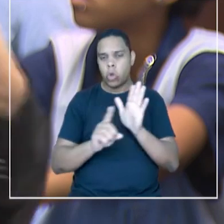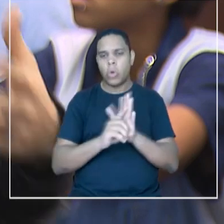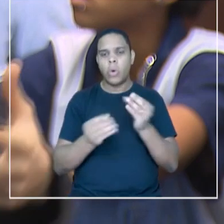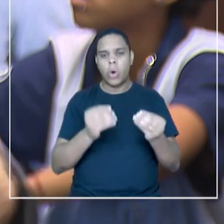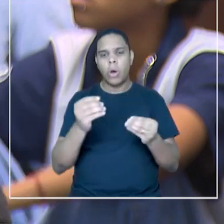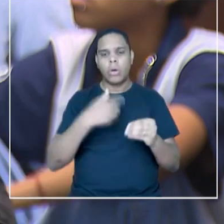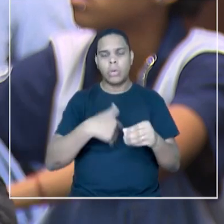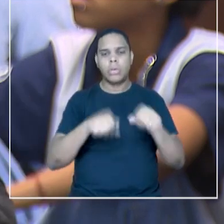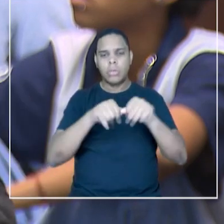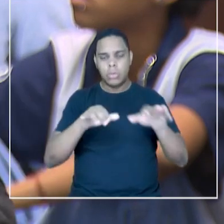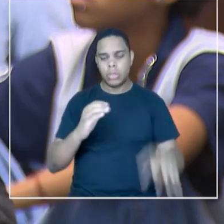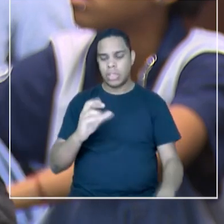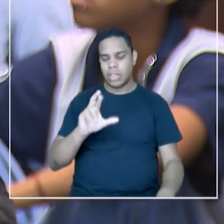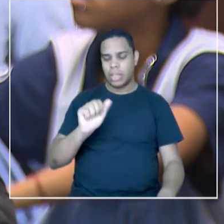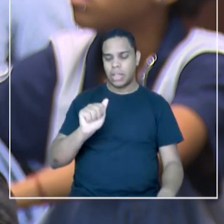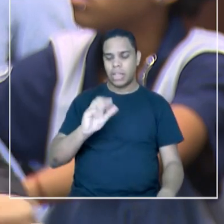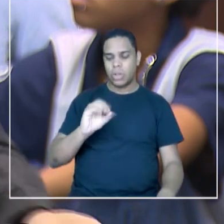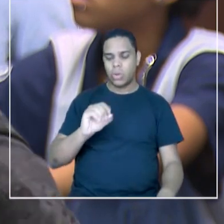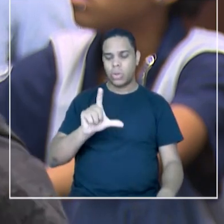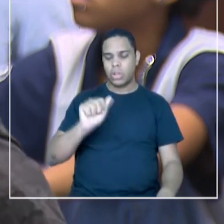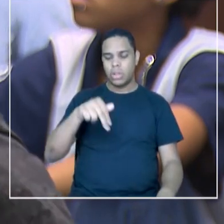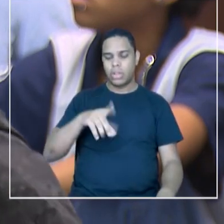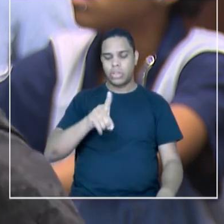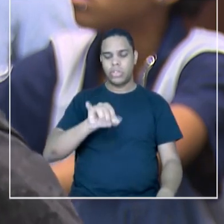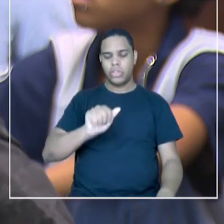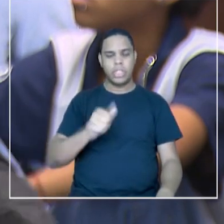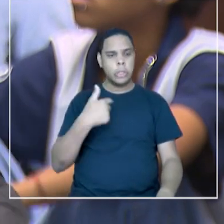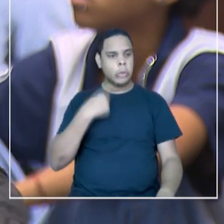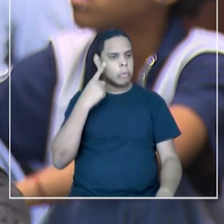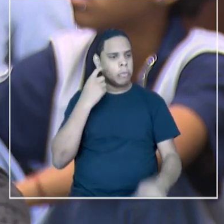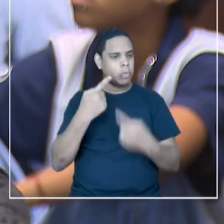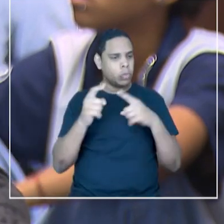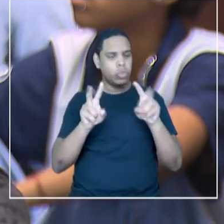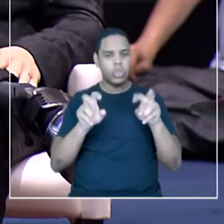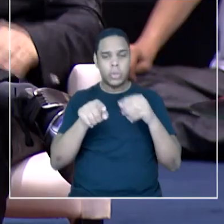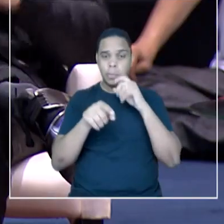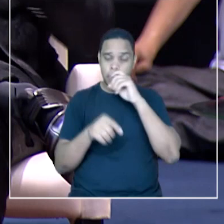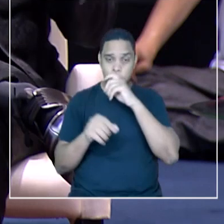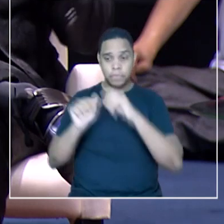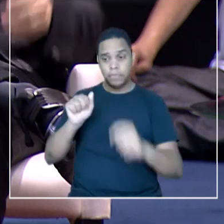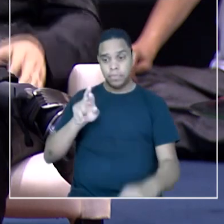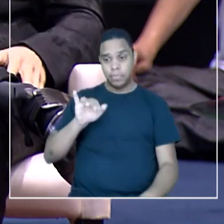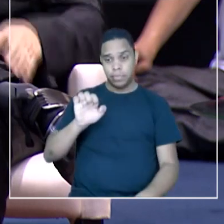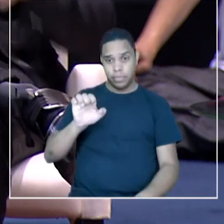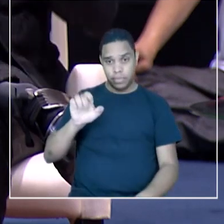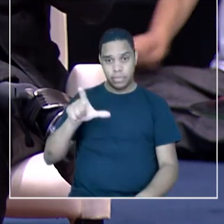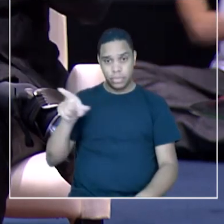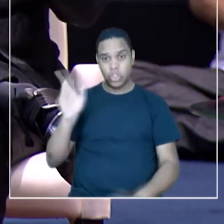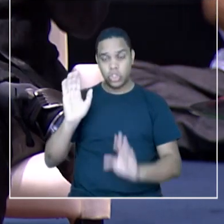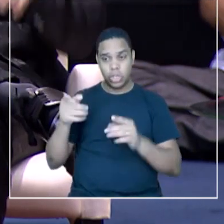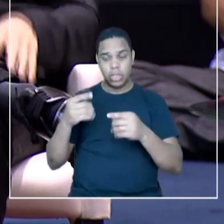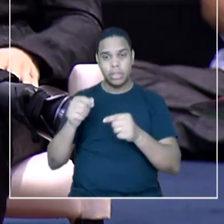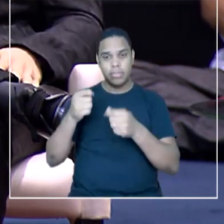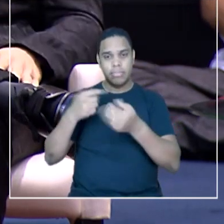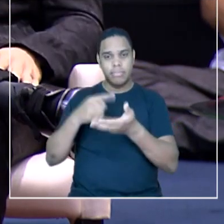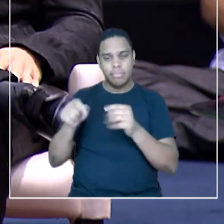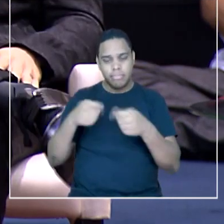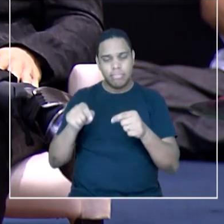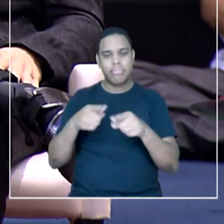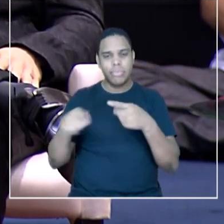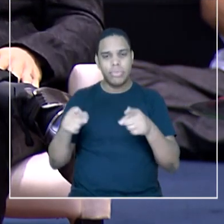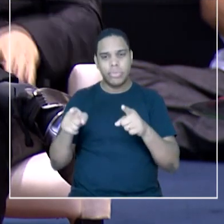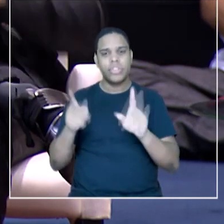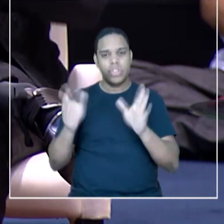né, da Cracolândia, etc. E aí o Ariel, ele já tinha escrito uma letra focada para esse lugar e